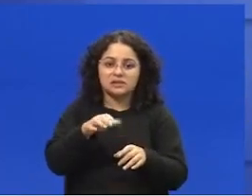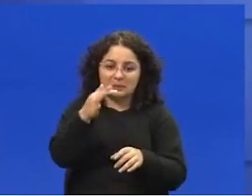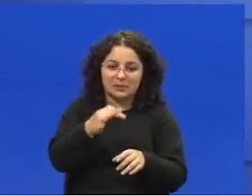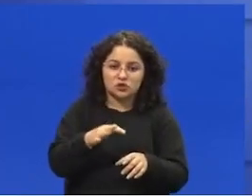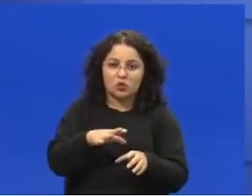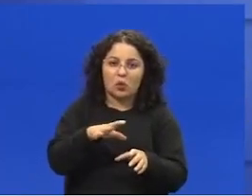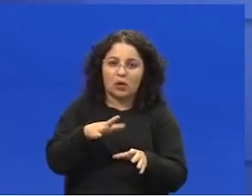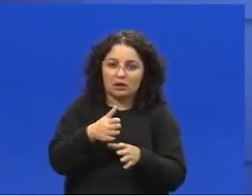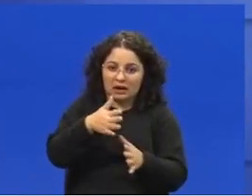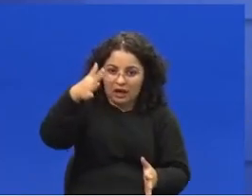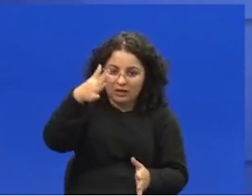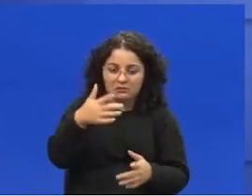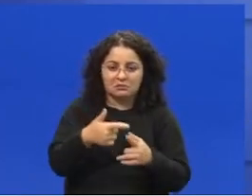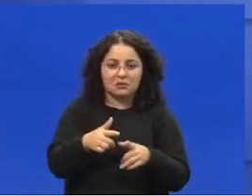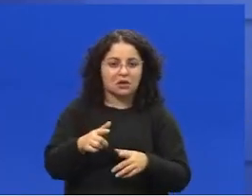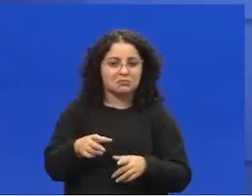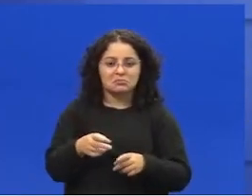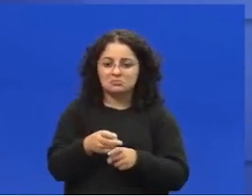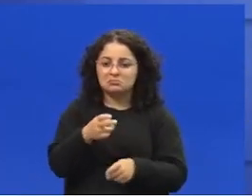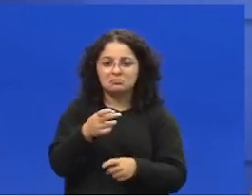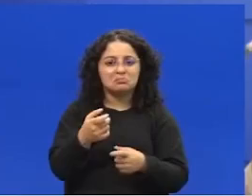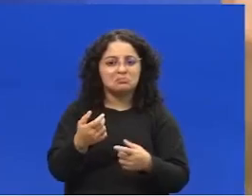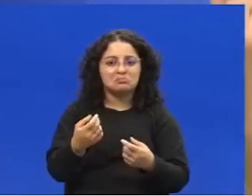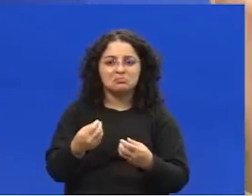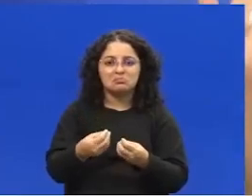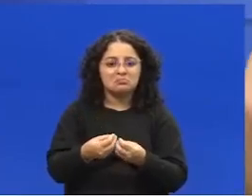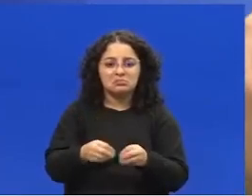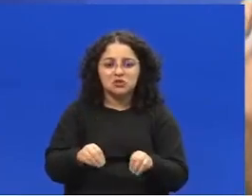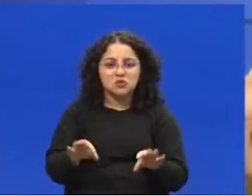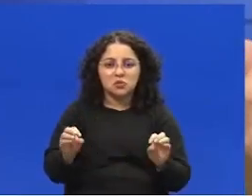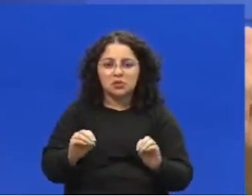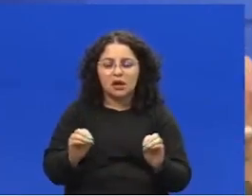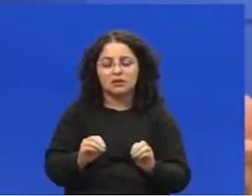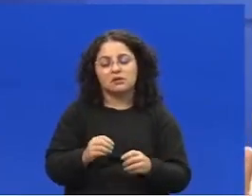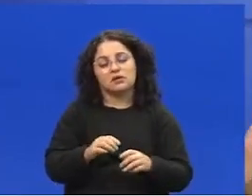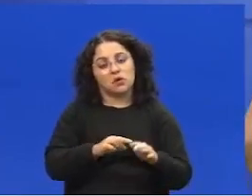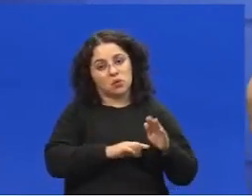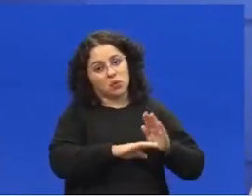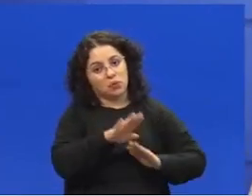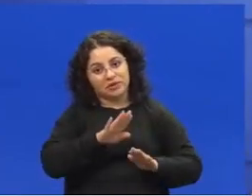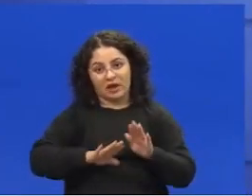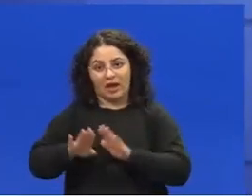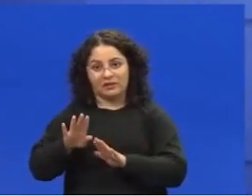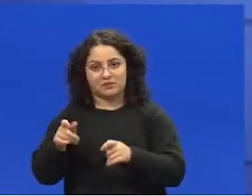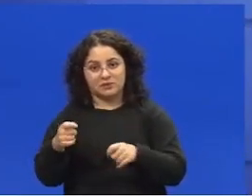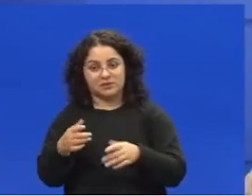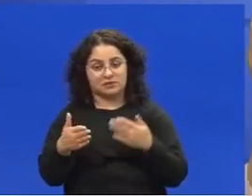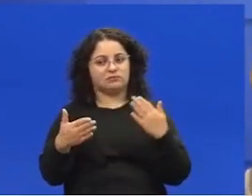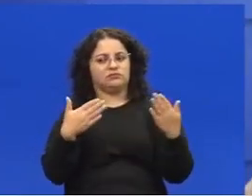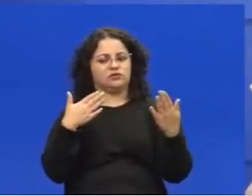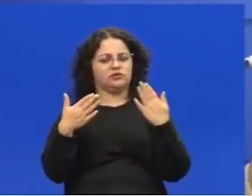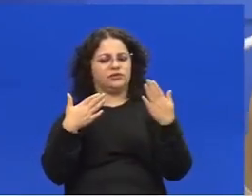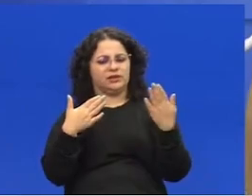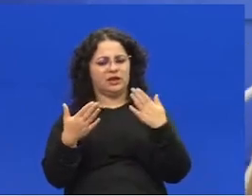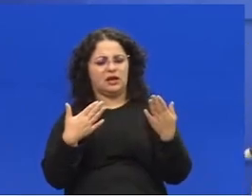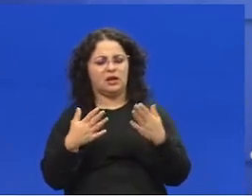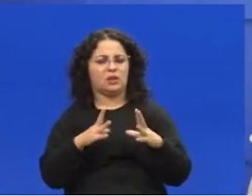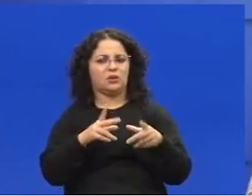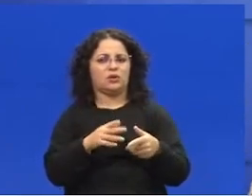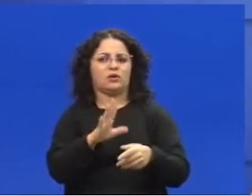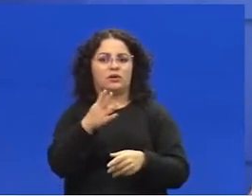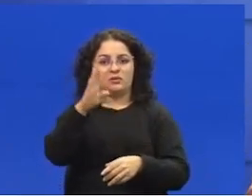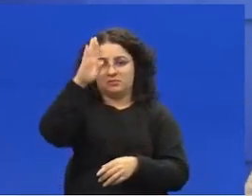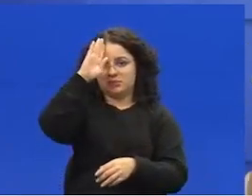nada. Então, sempre tomar cuidado, sempre suspeitar de tudo que pode acontecer. Principalmente quando a gente fala de